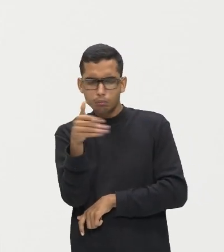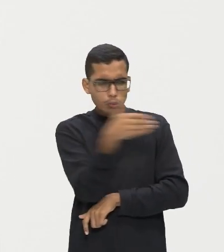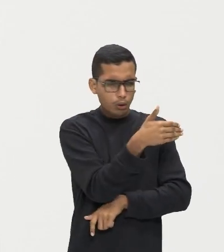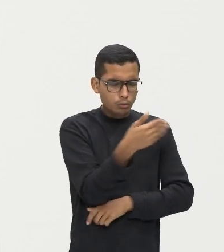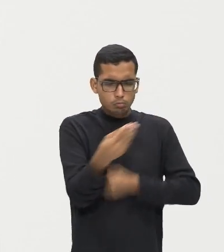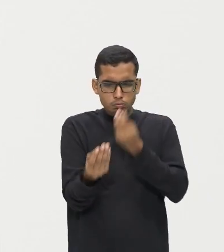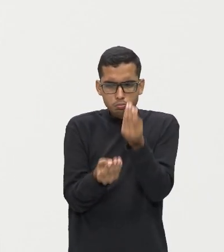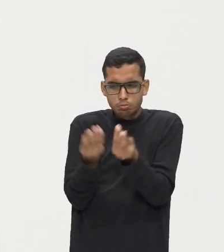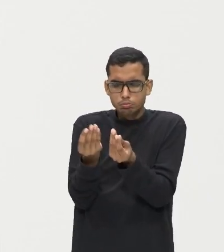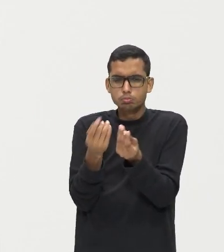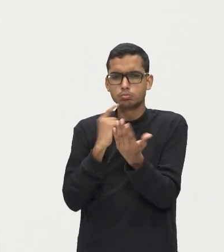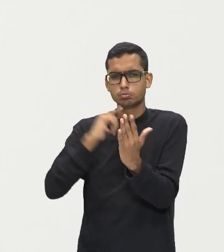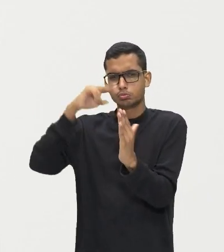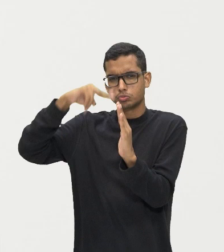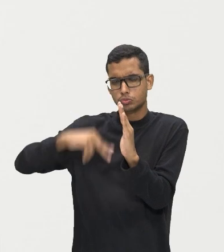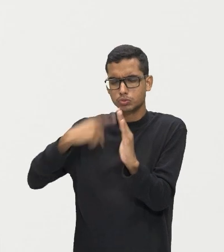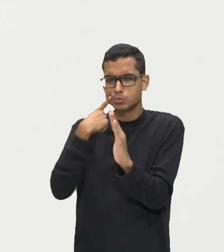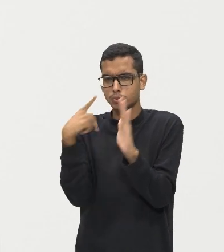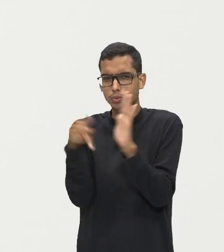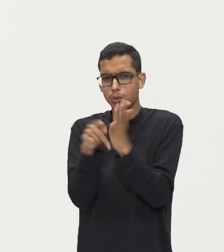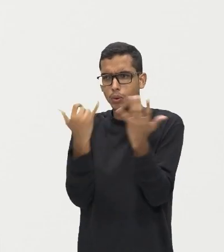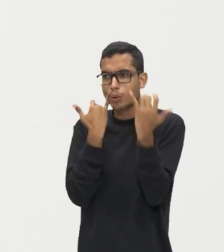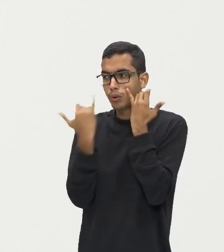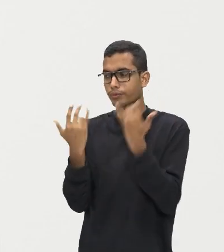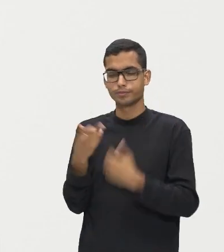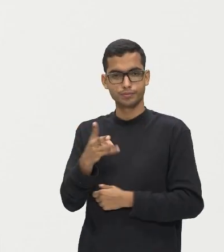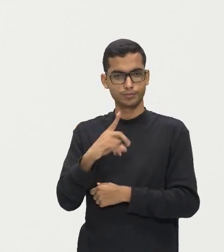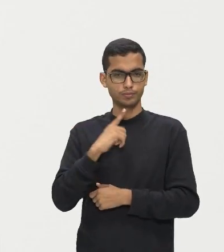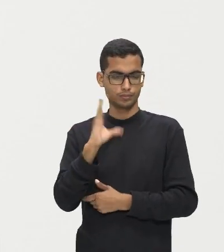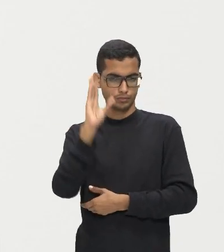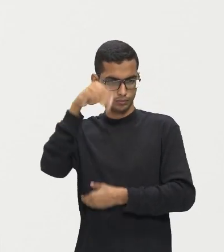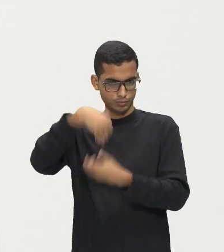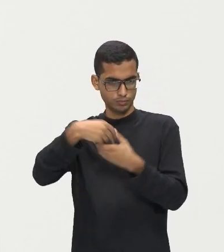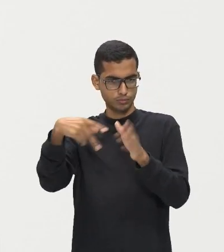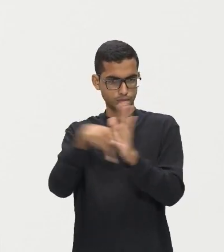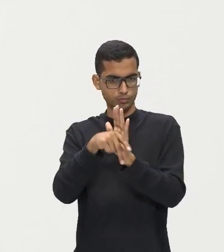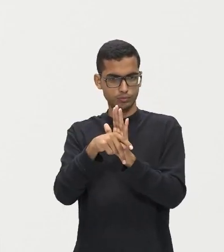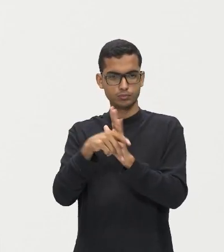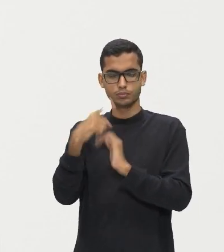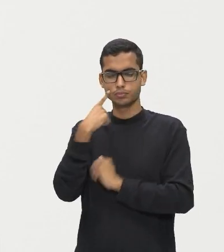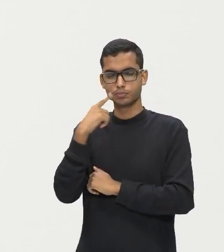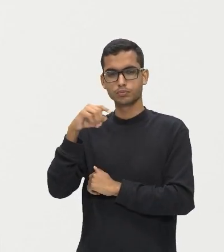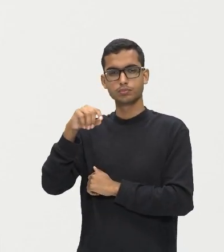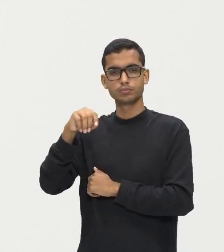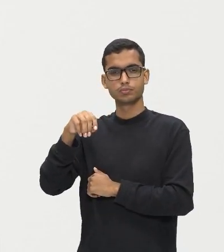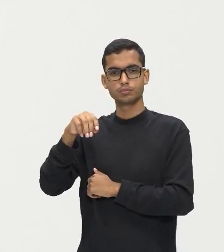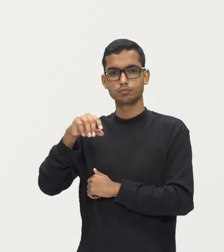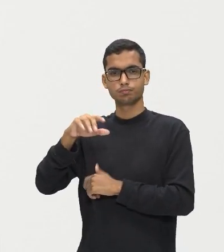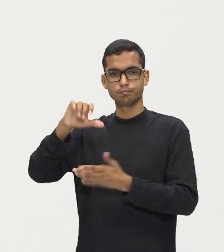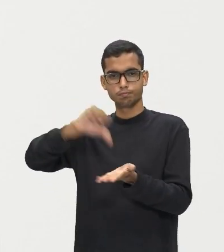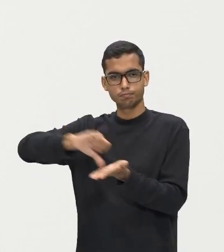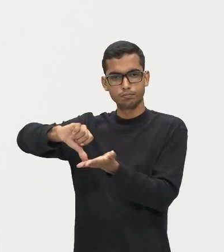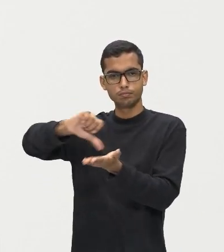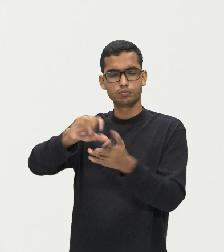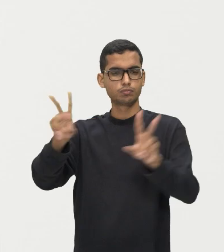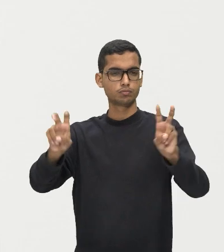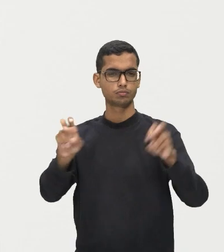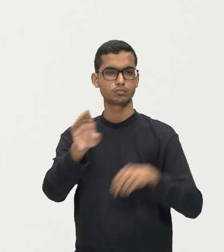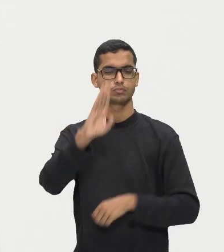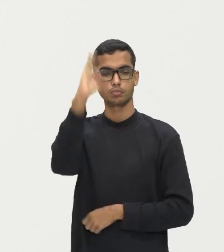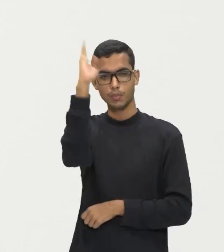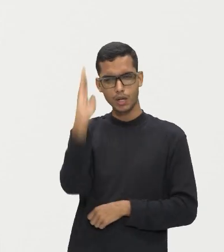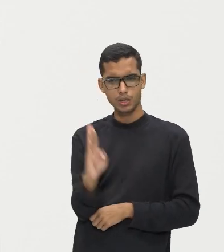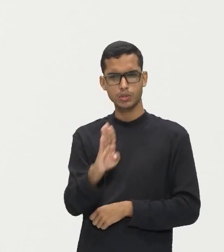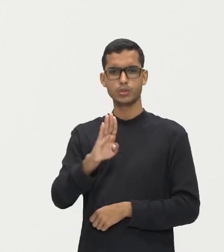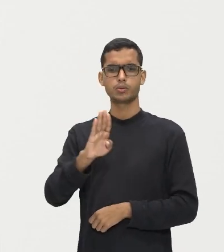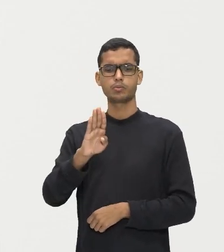eu tenho que ler? Então, todas essas informações estão presentes dentro desse mapa. Título, Brasil Biomas. Vai apresentar